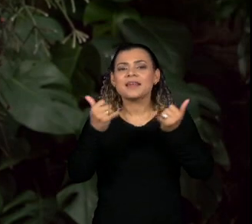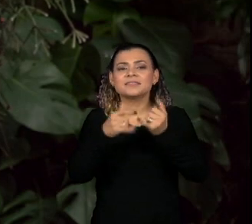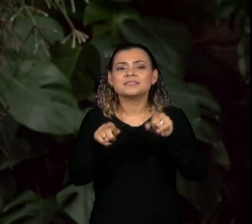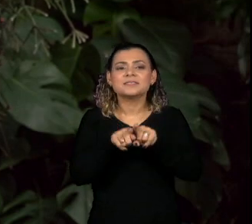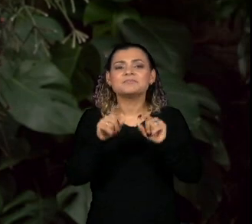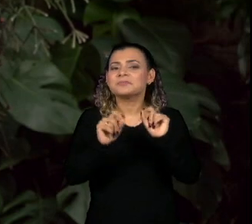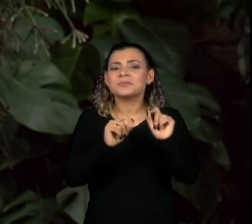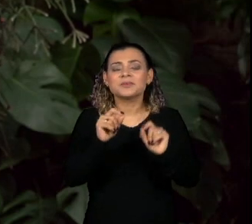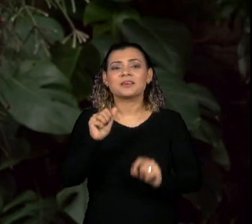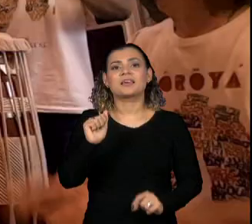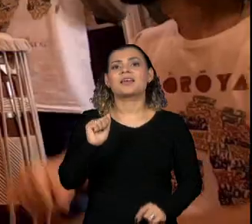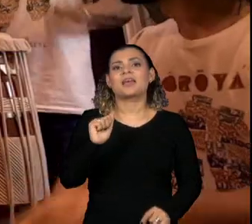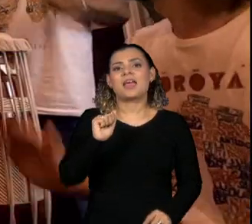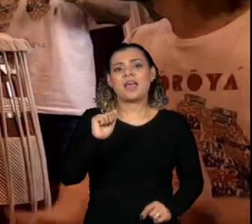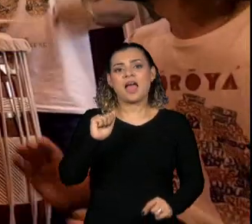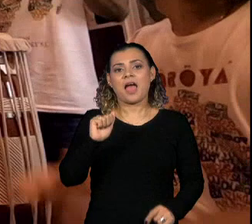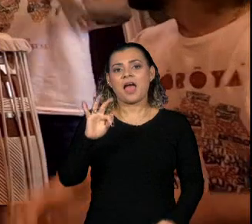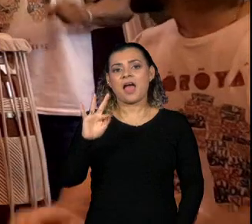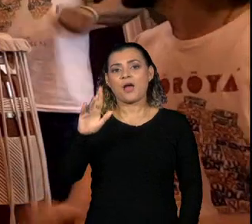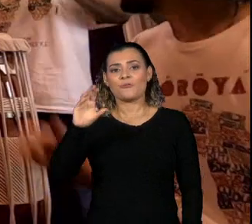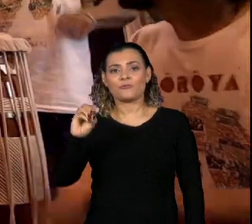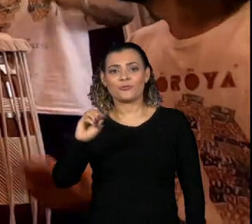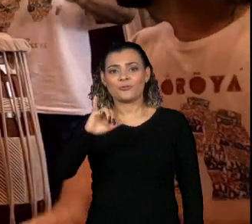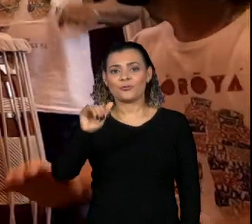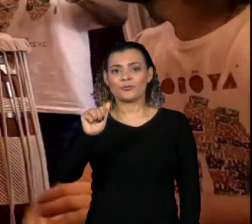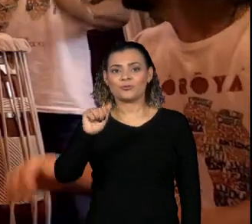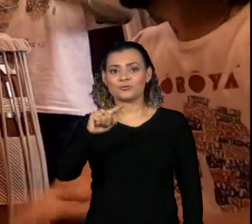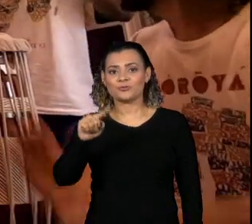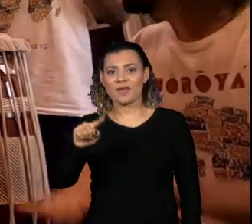afro-brazilian beat, um afro-jazz.